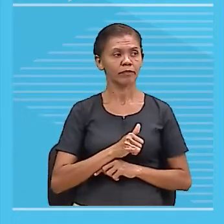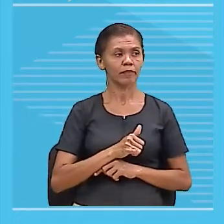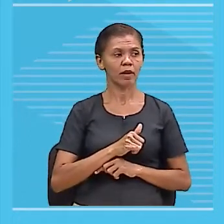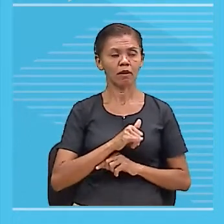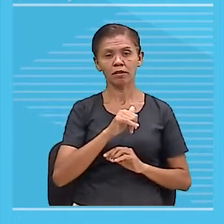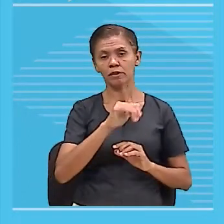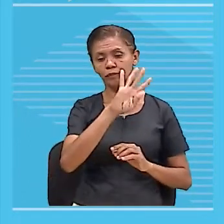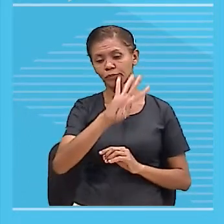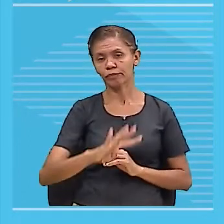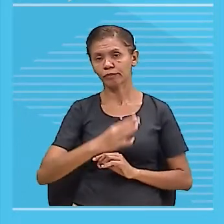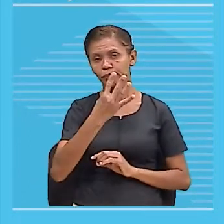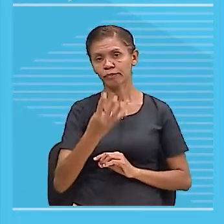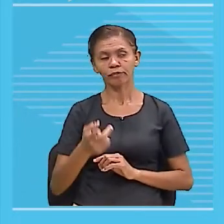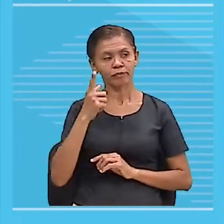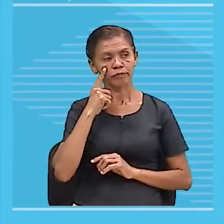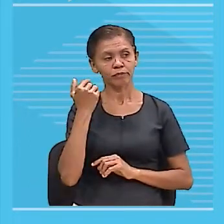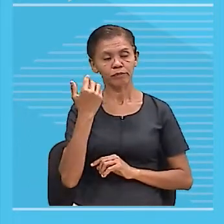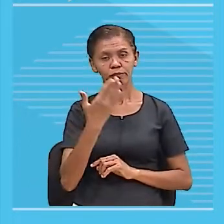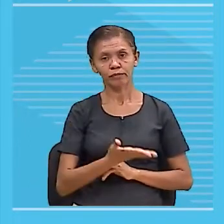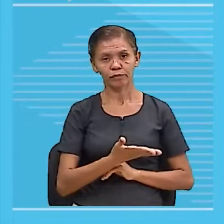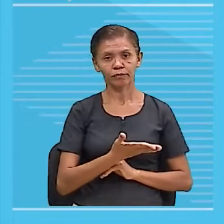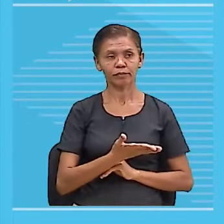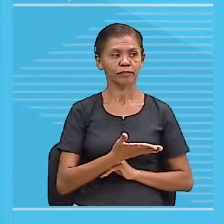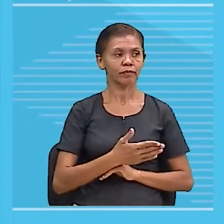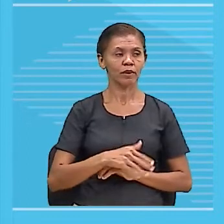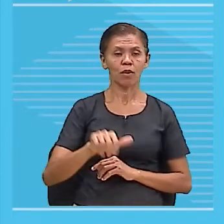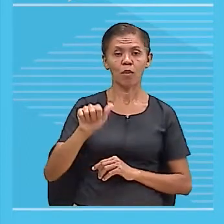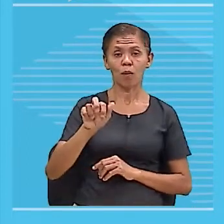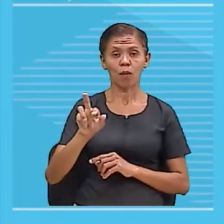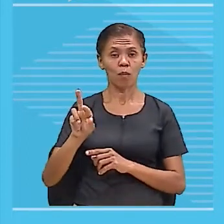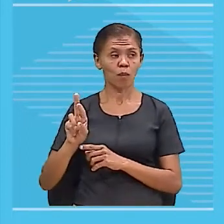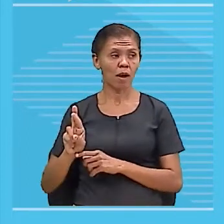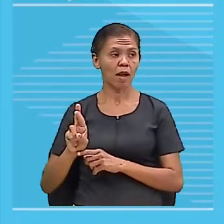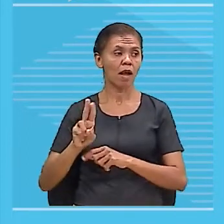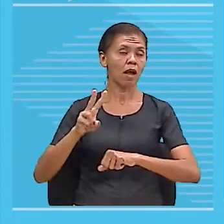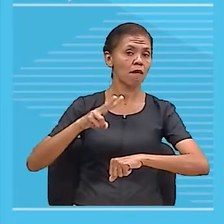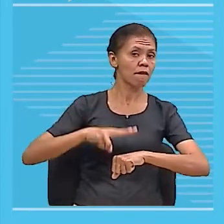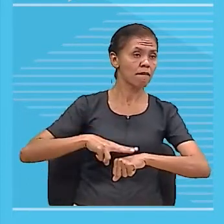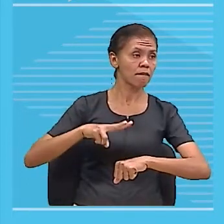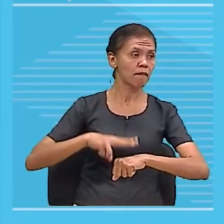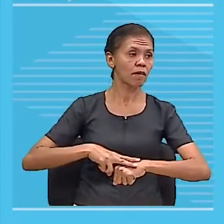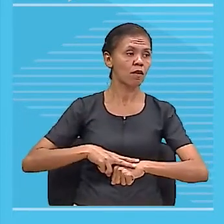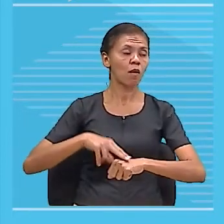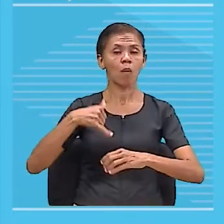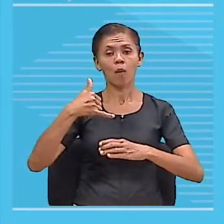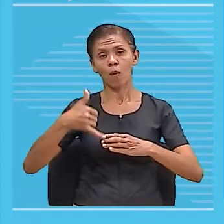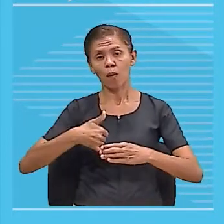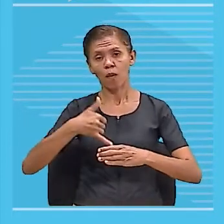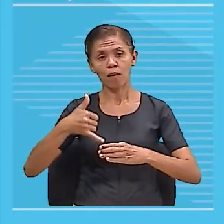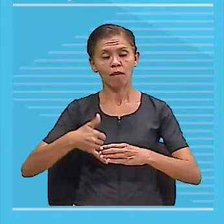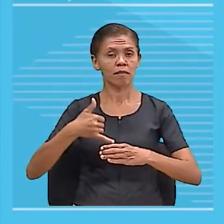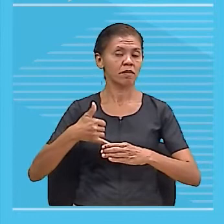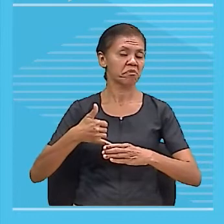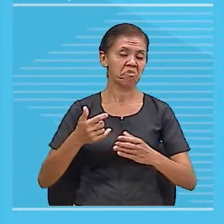estão aqui na lista, né? Pode ser o ar, pode ser o vidro, pode ser óleo,